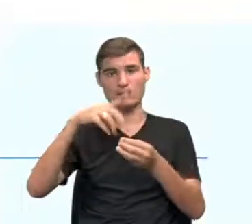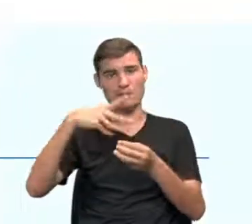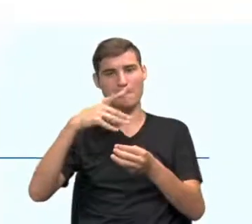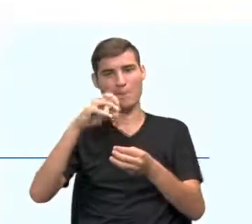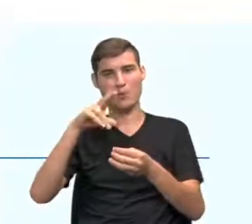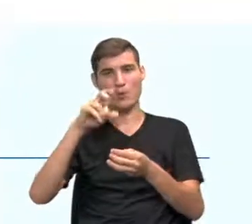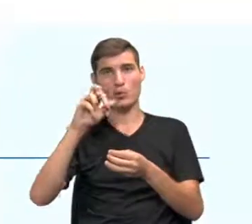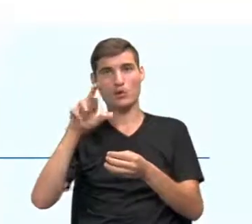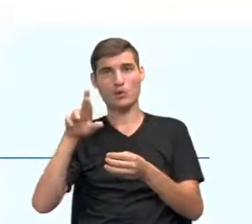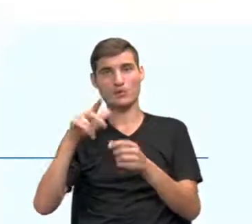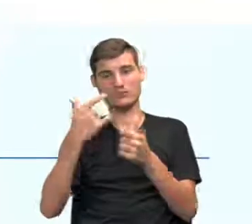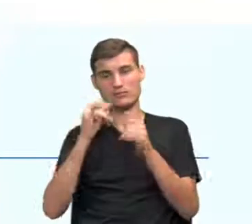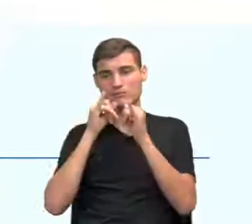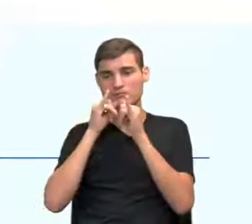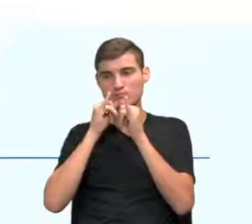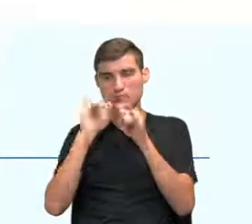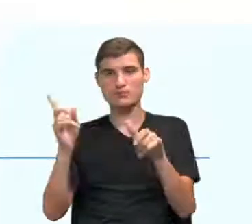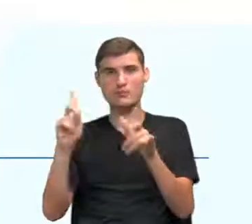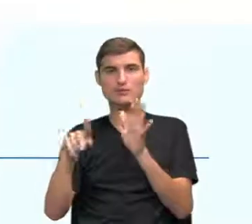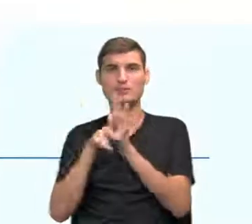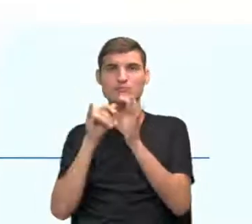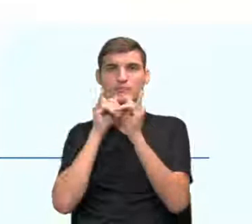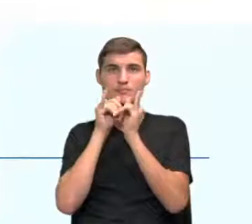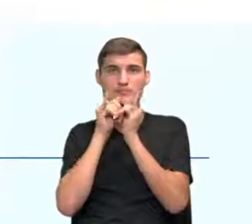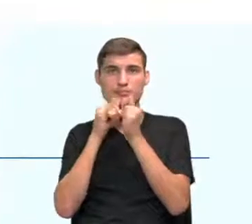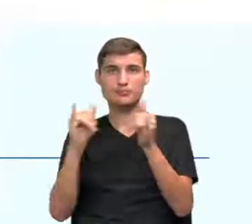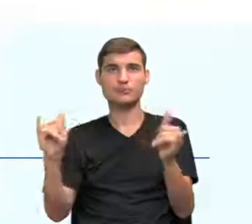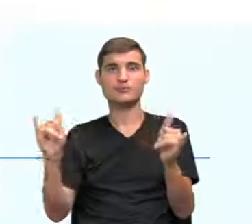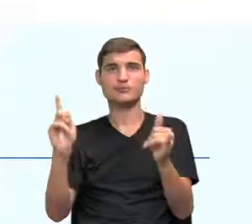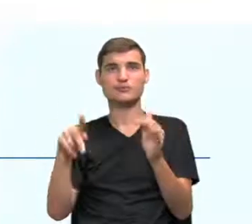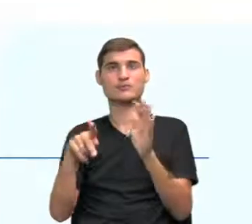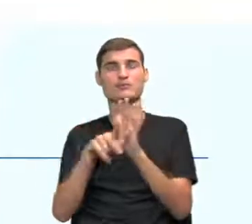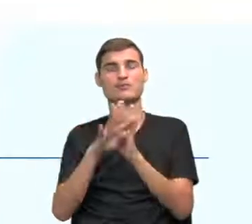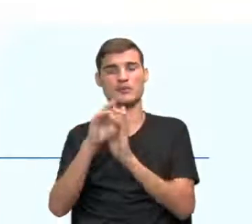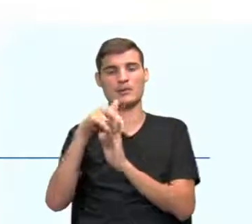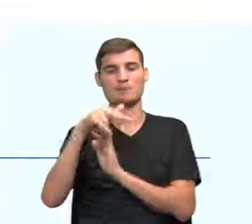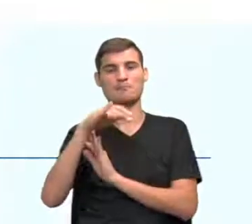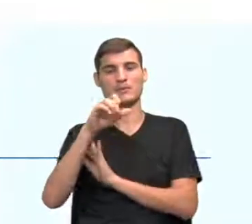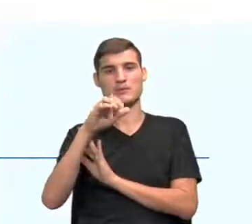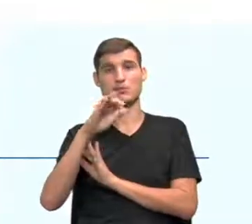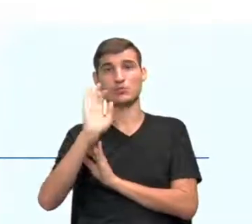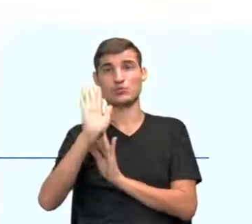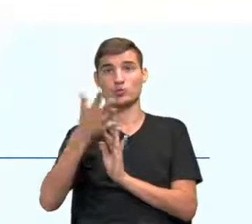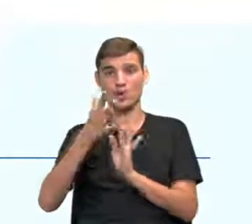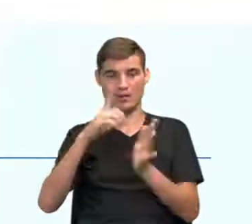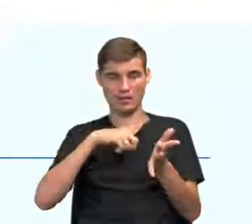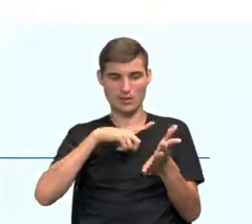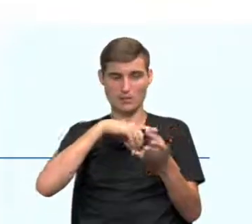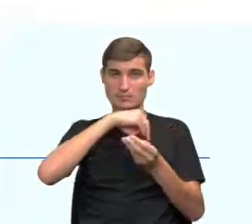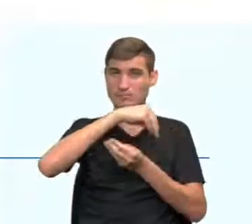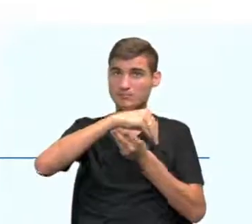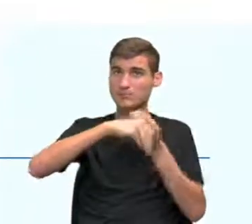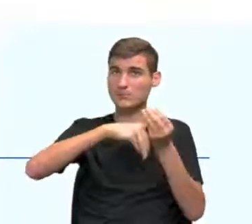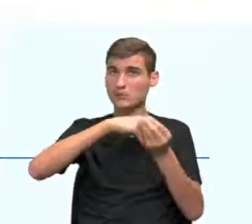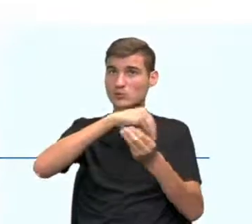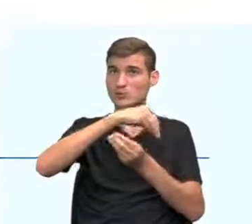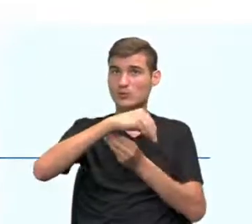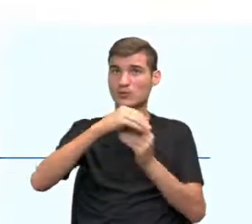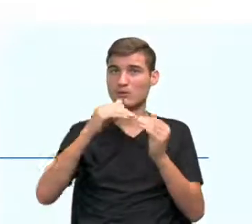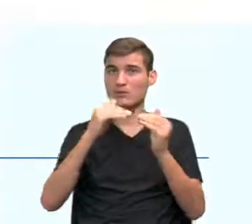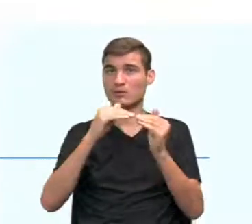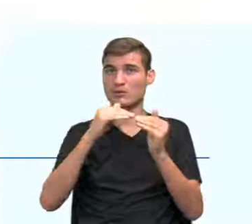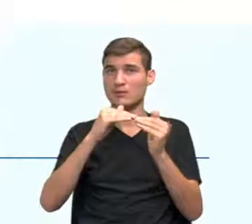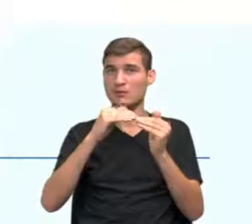nesse instante a gente tem então o sinal modulado, que já é o sinal misturado, já misturou mensagem com portadora. Para eu